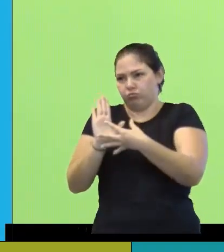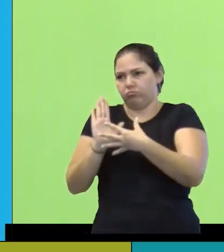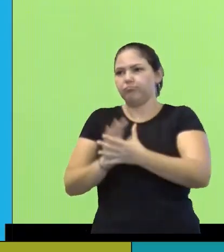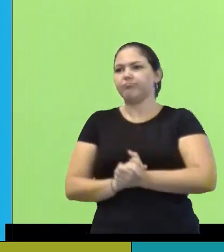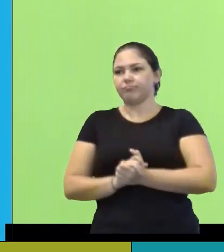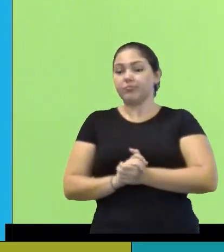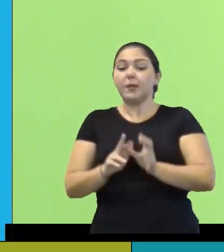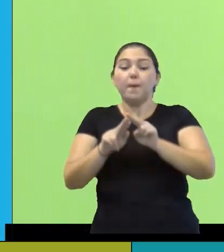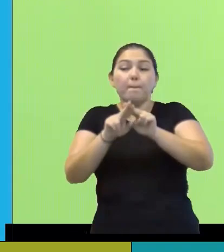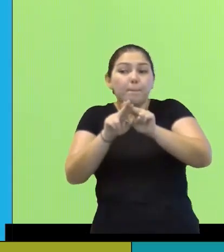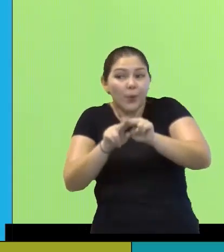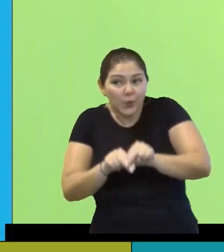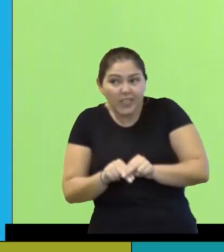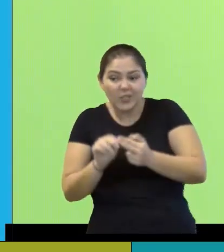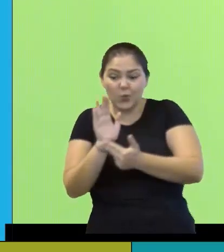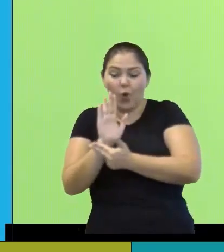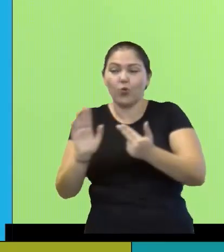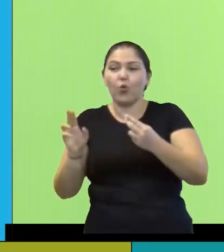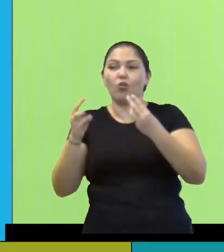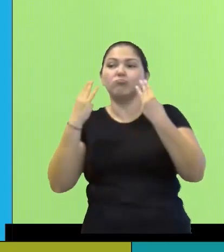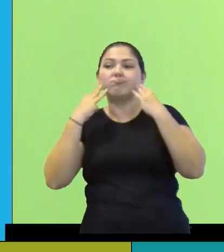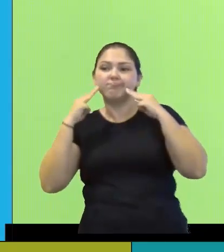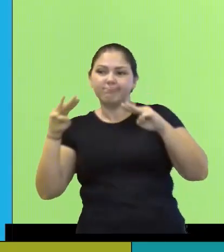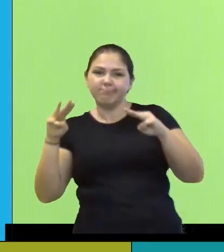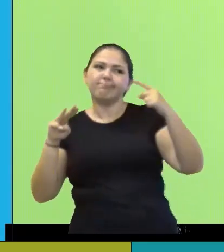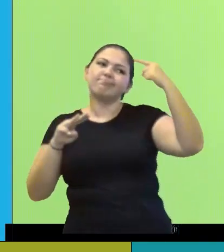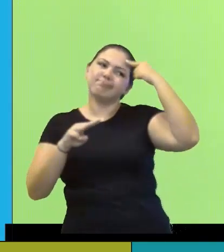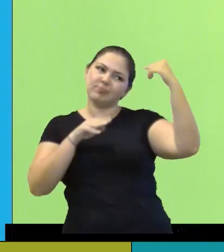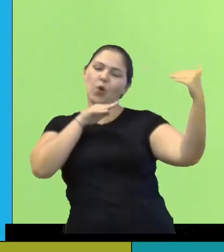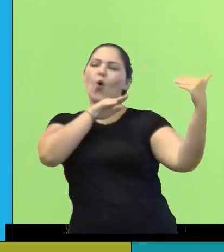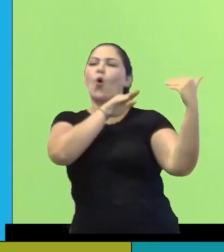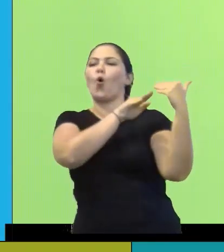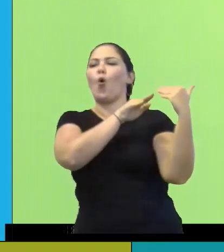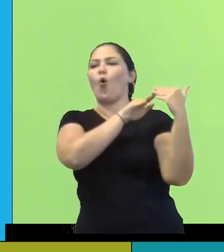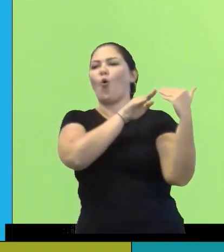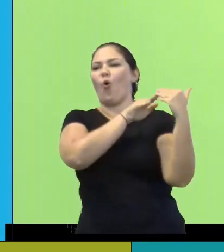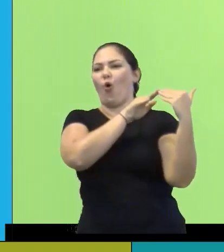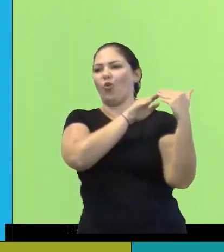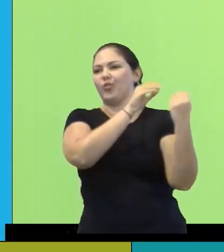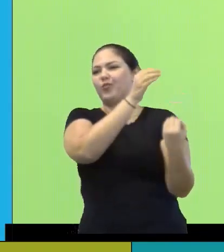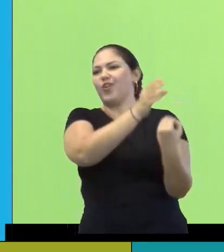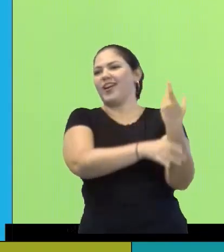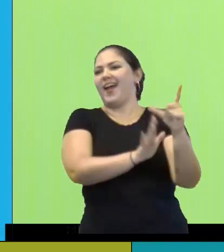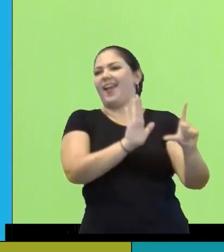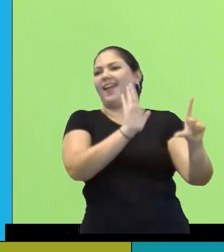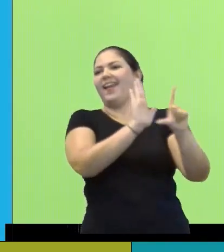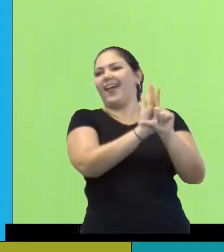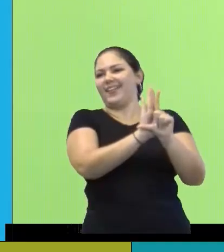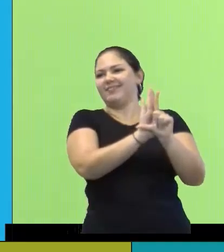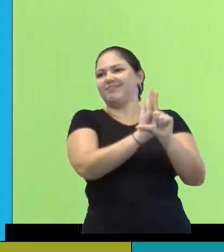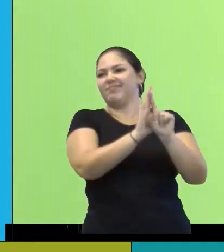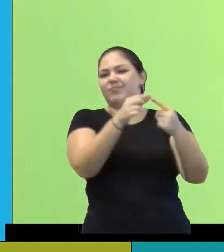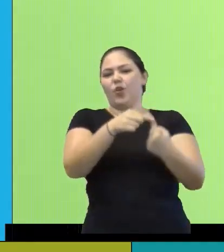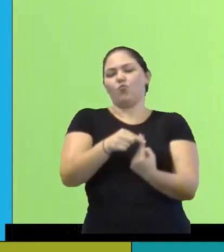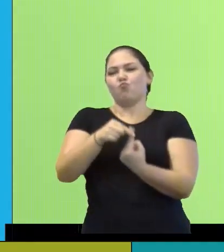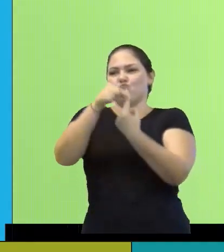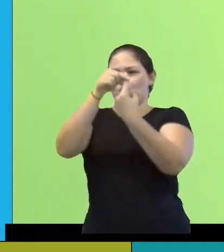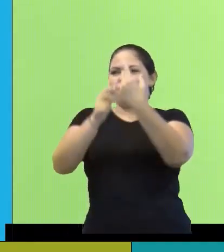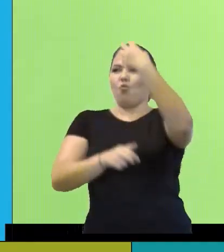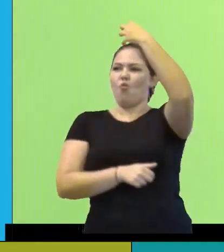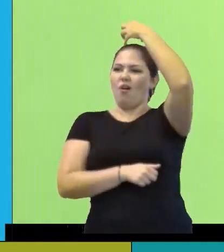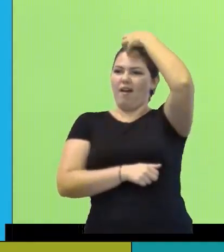rei para corrigirmos essas disputas internas. Porém, quando essas